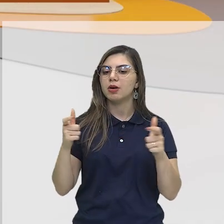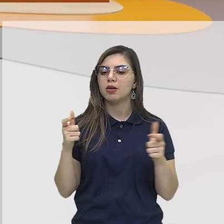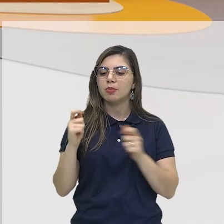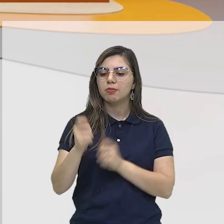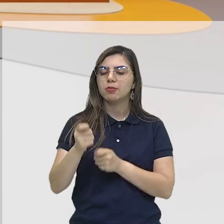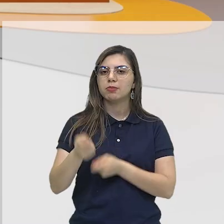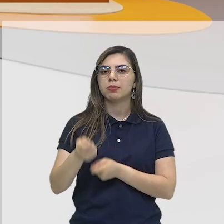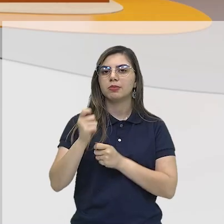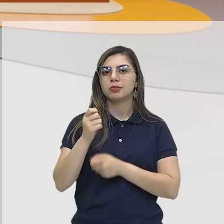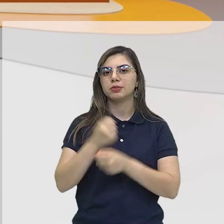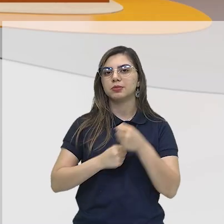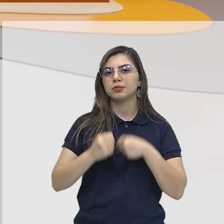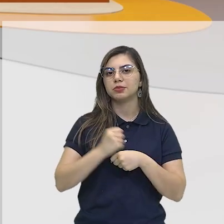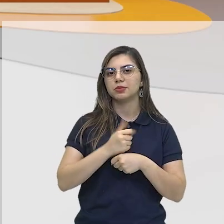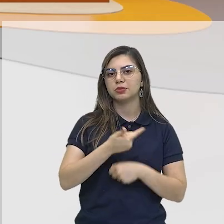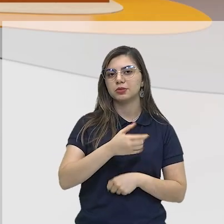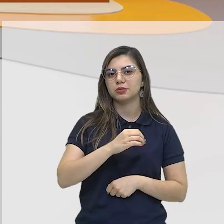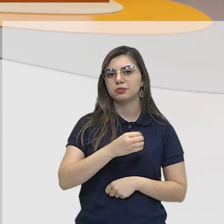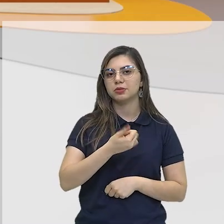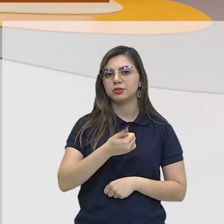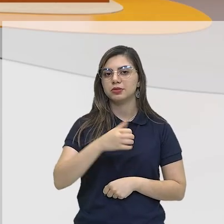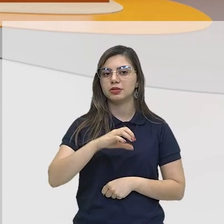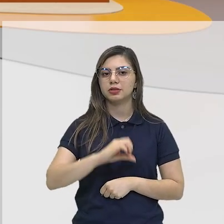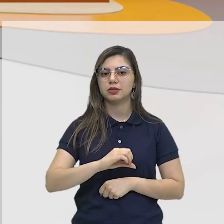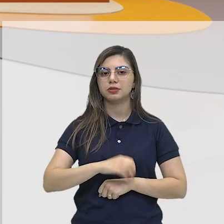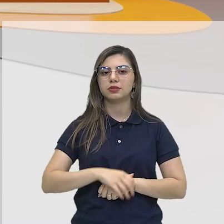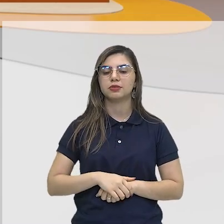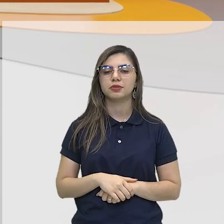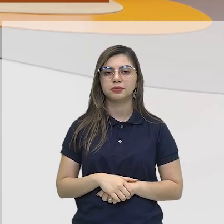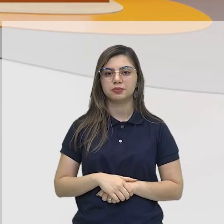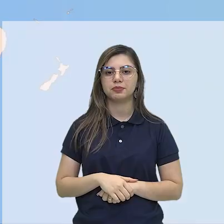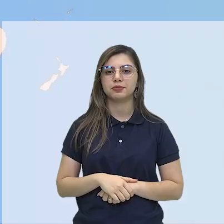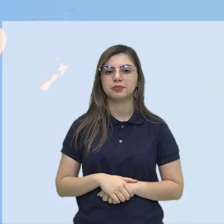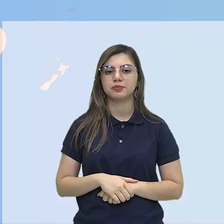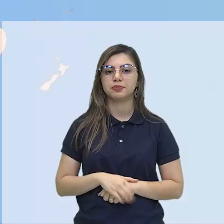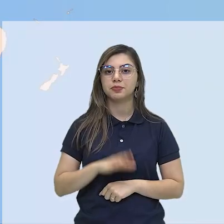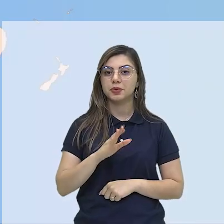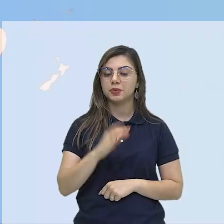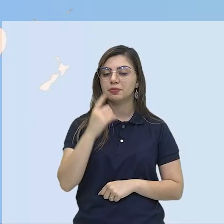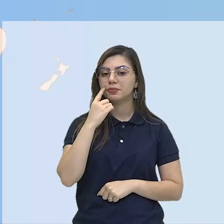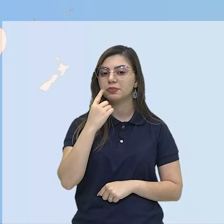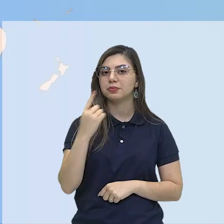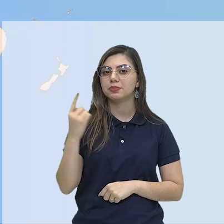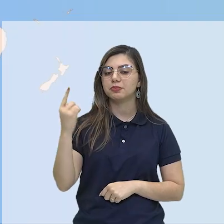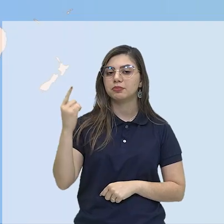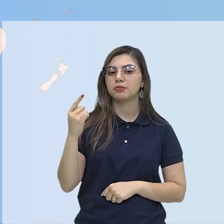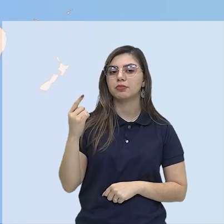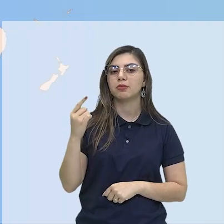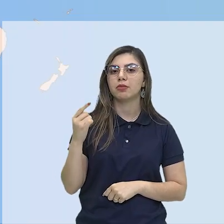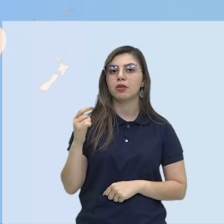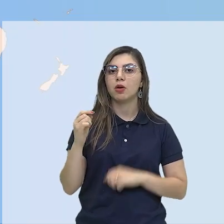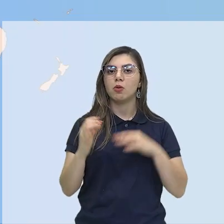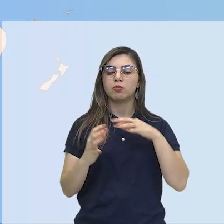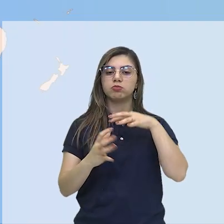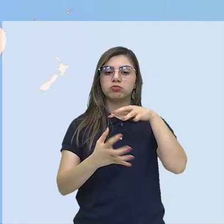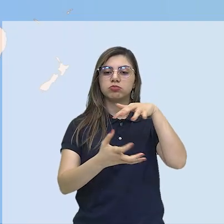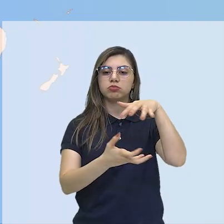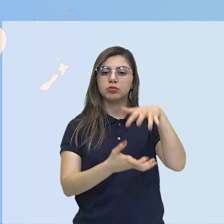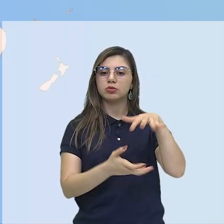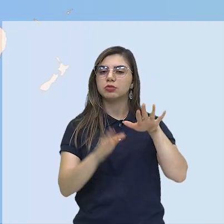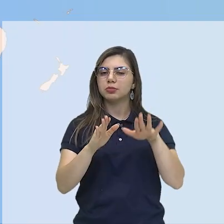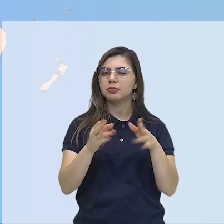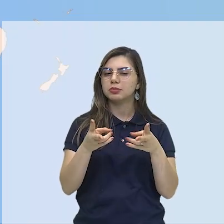ano de 2019. Então, olha só. Aqui o Mapa Mundi, e no Mapa Mundi já se destacam